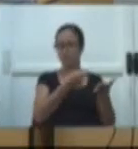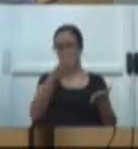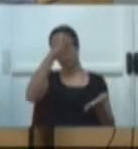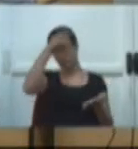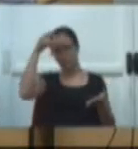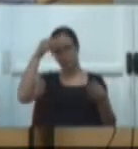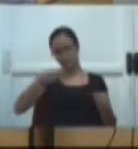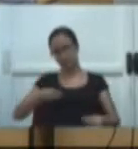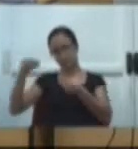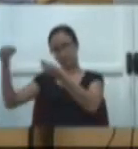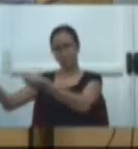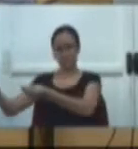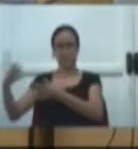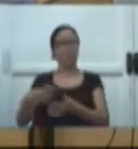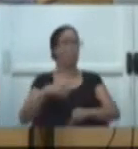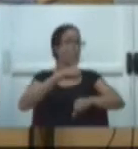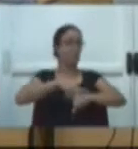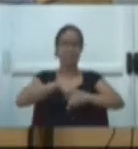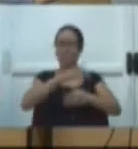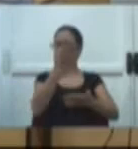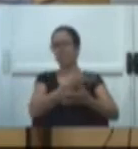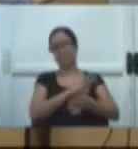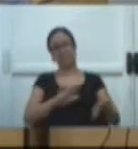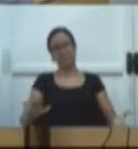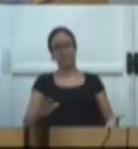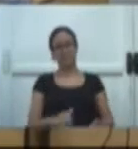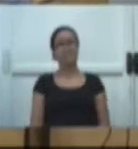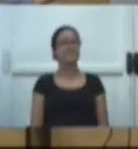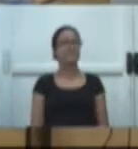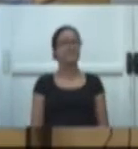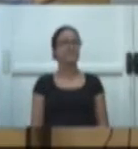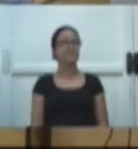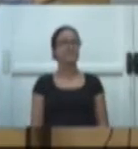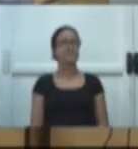secretário, para a leitura de matéria.